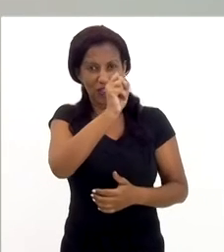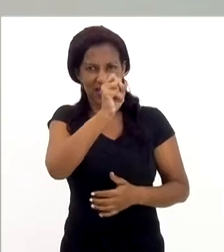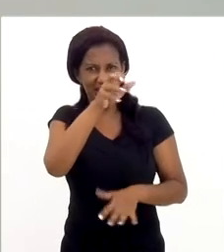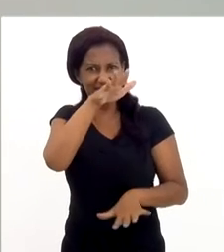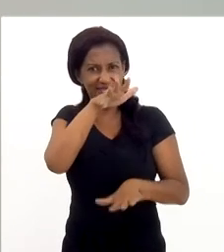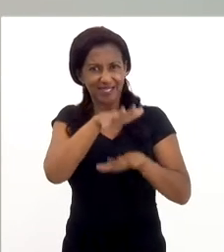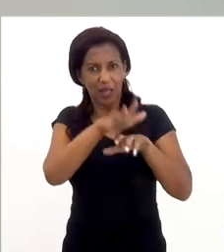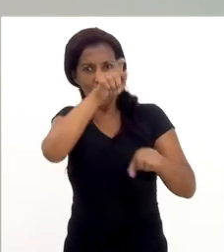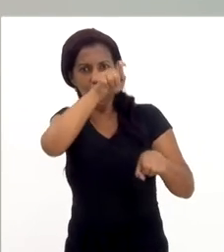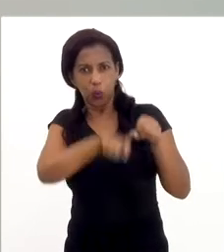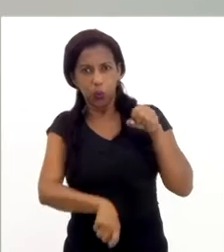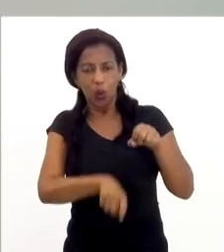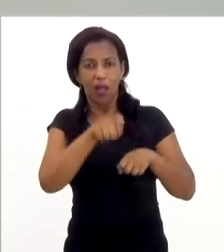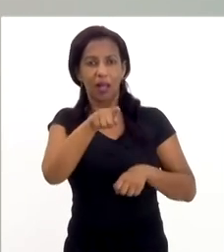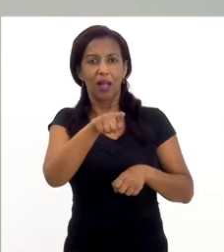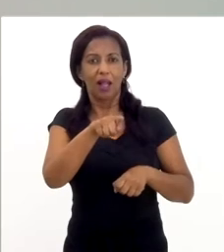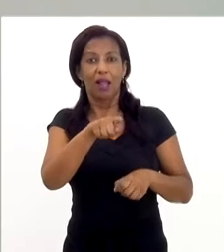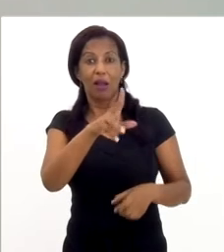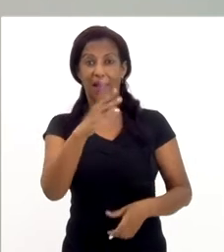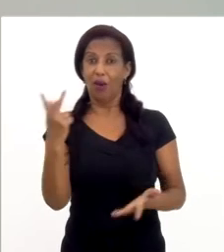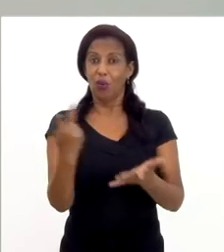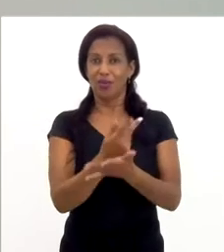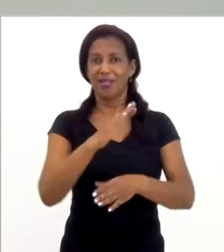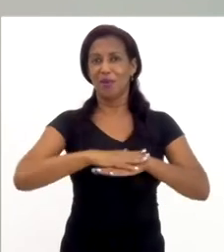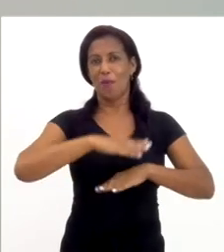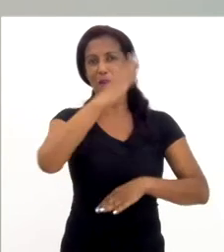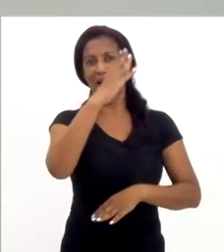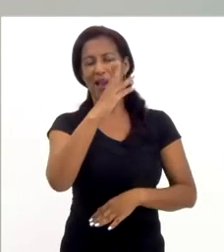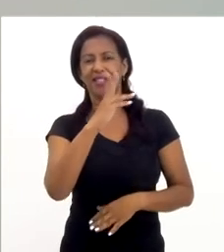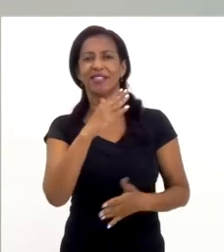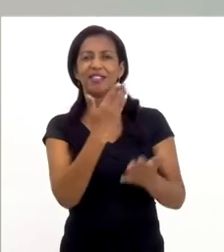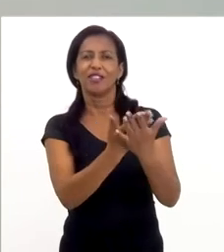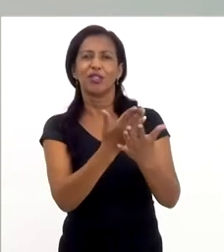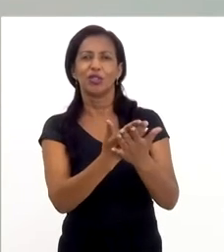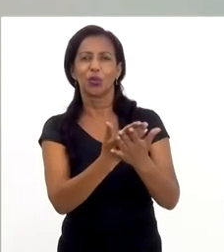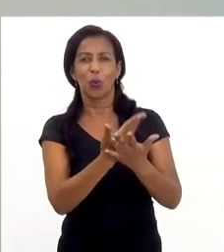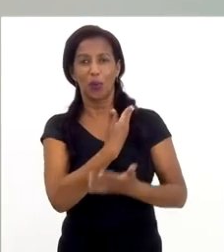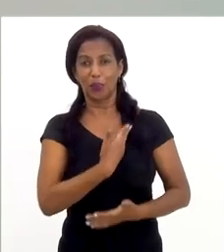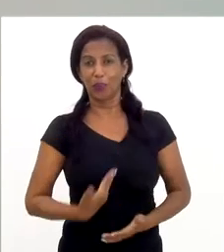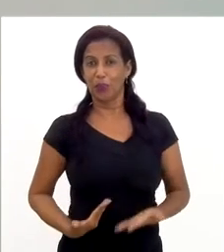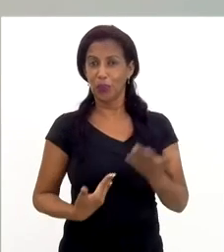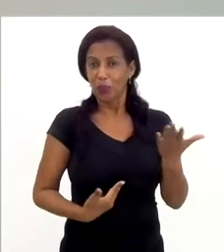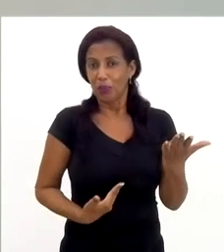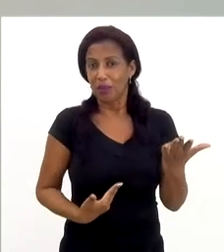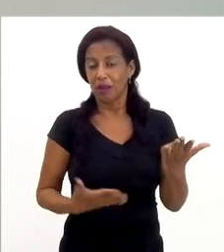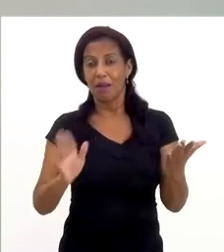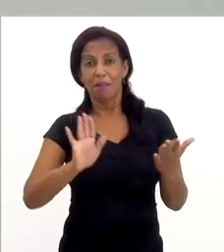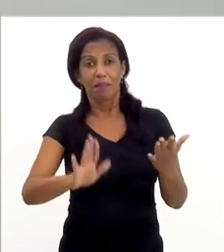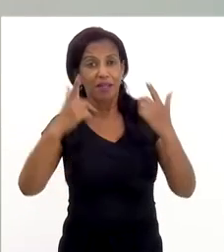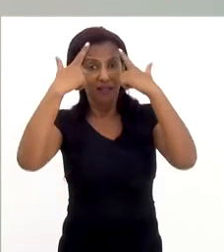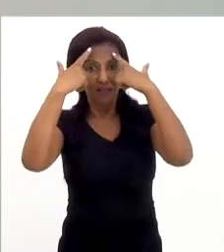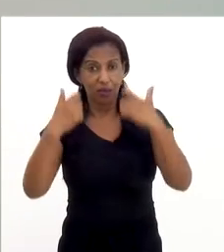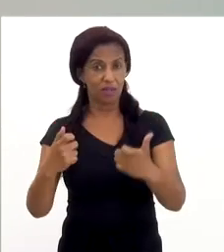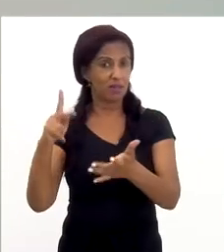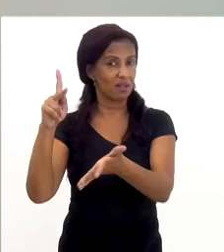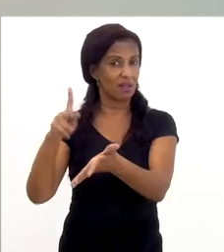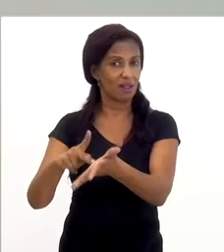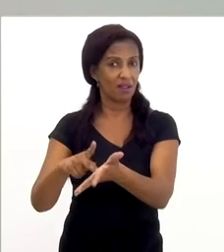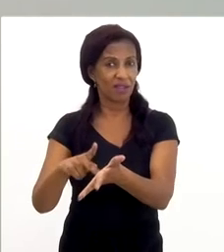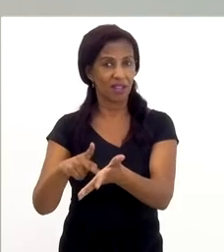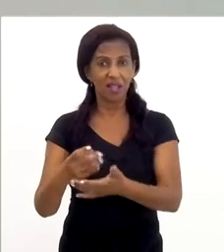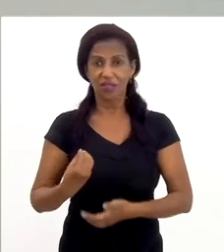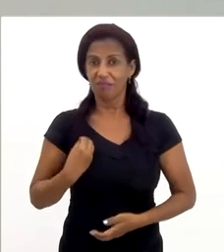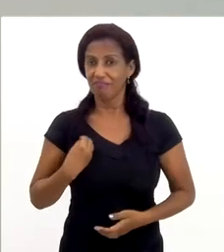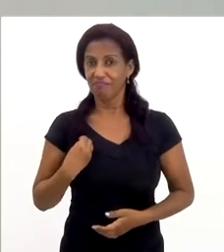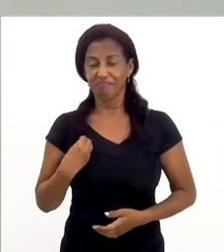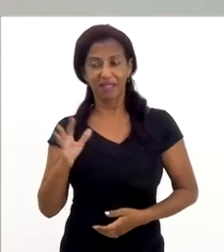forçada pelo contrário ele tem um pouco mais elevado na escola pública certas escolares das escolas públicas então eu digo a violência